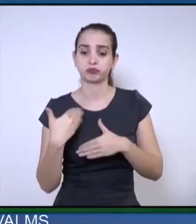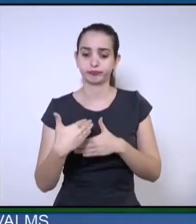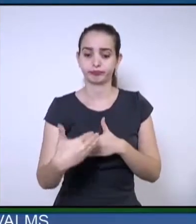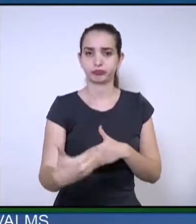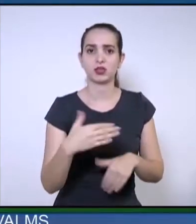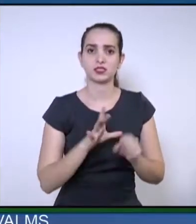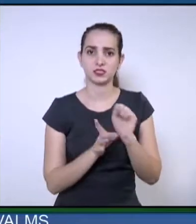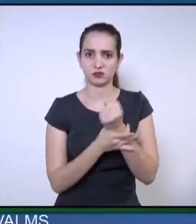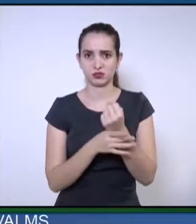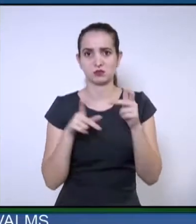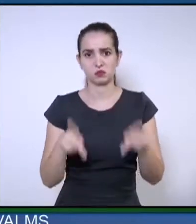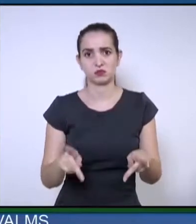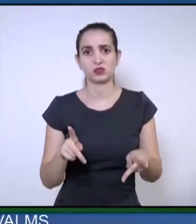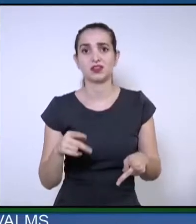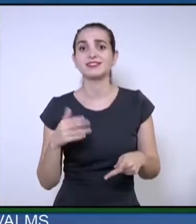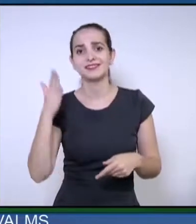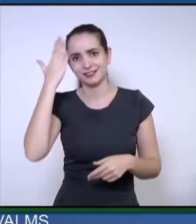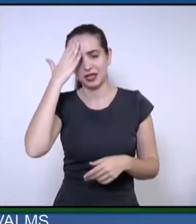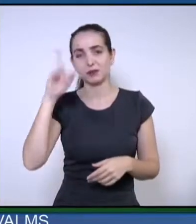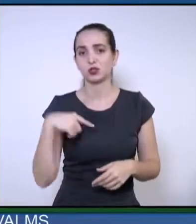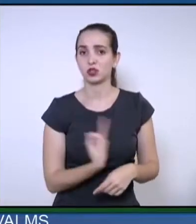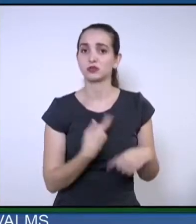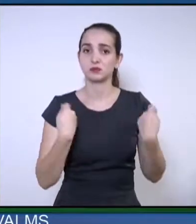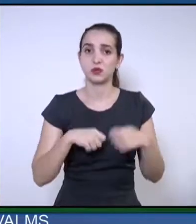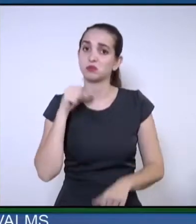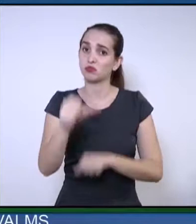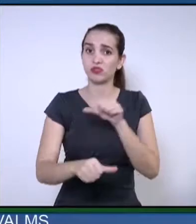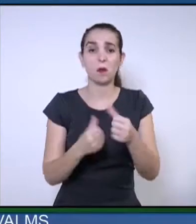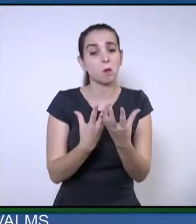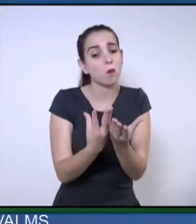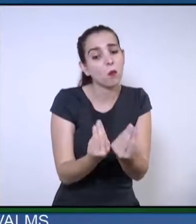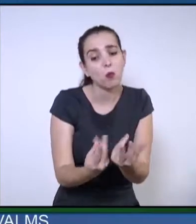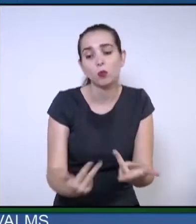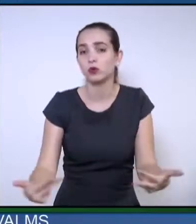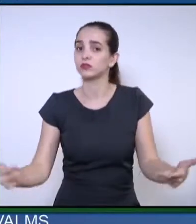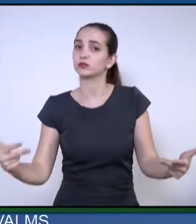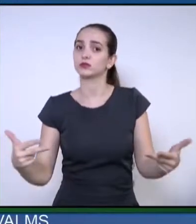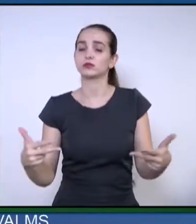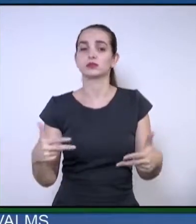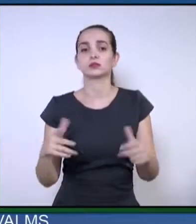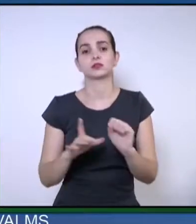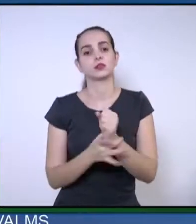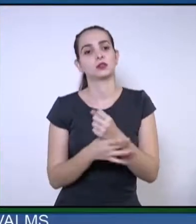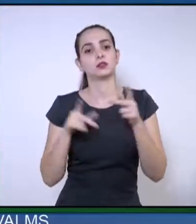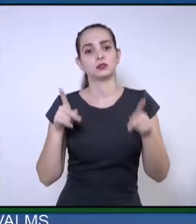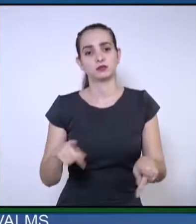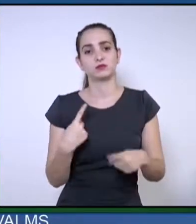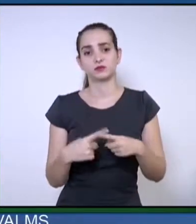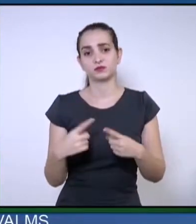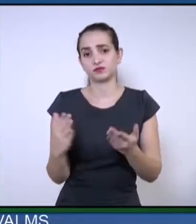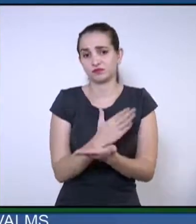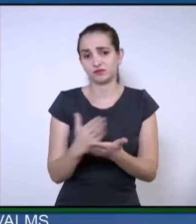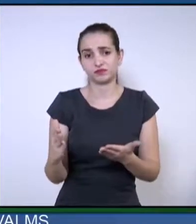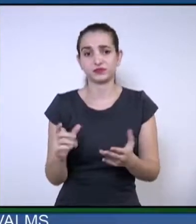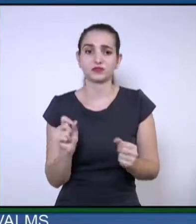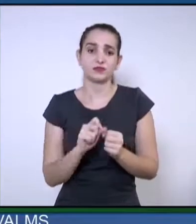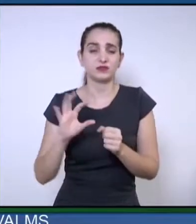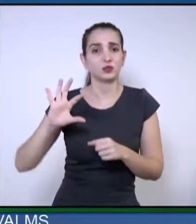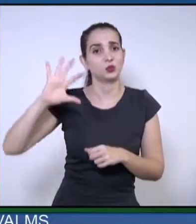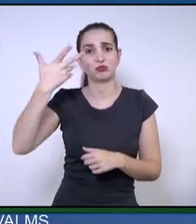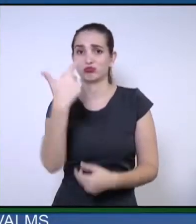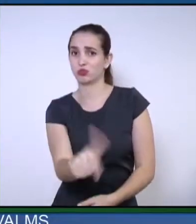nós temos que mudar muita coisa. A coisa está sendo feita assim, sabe, sem nenhum motivo.